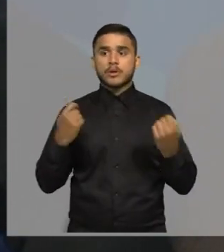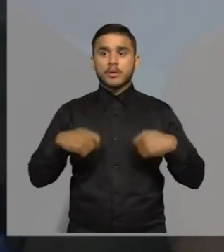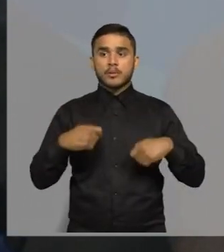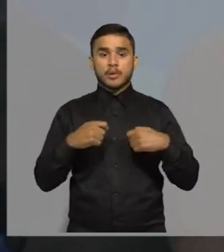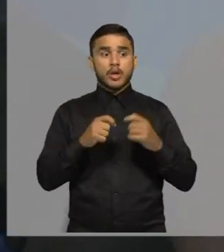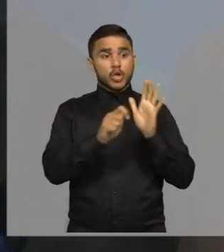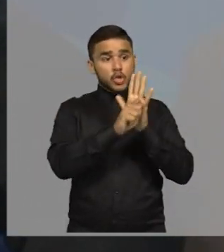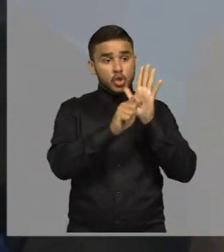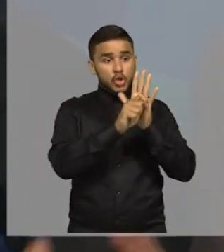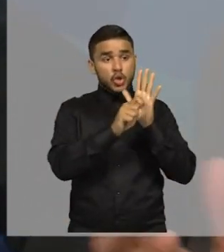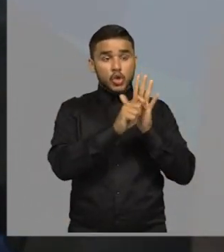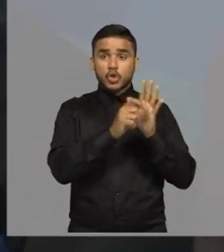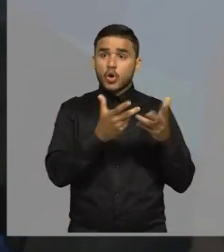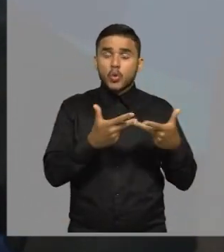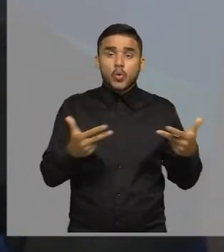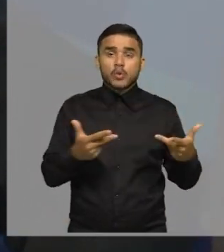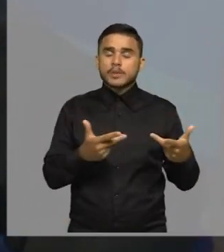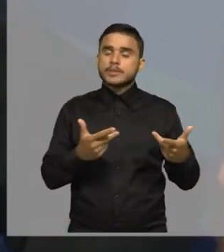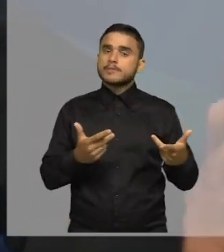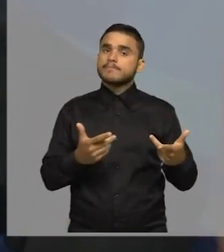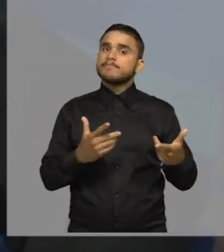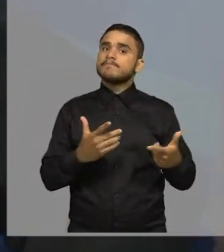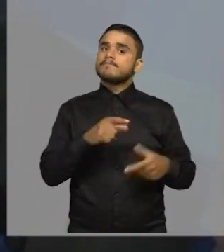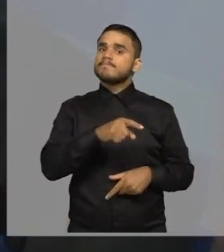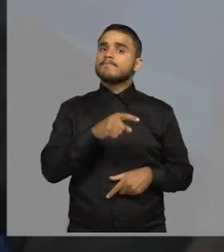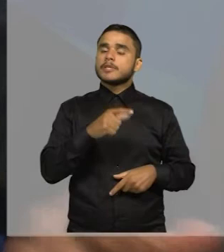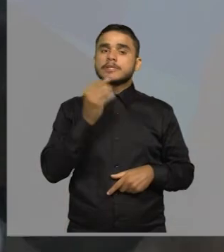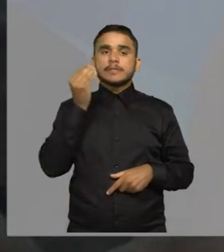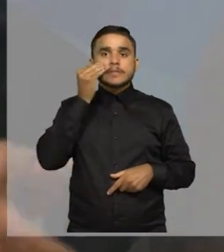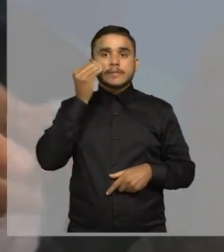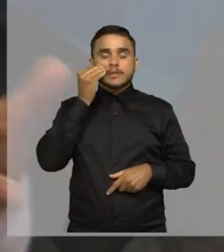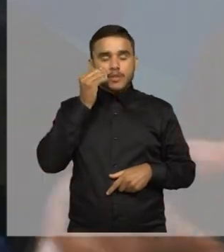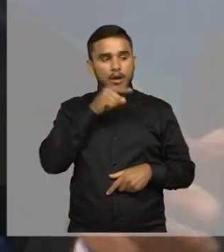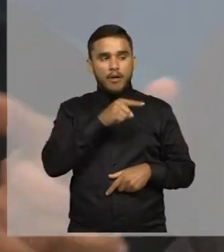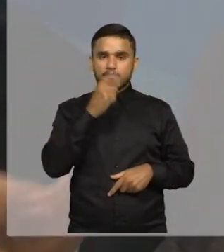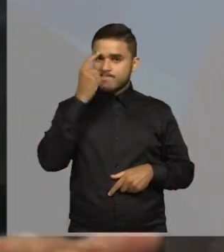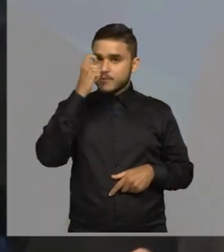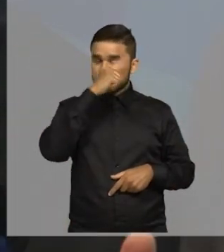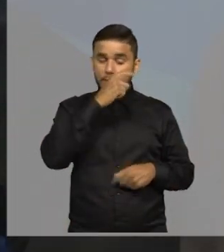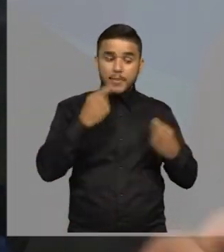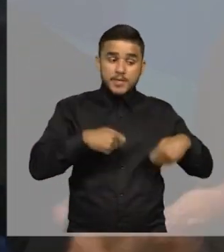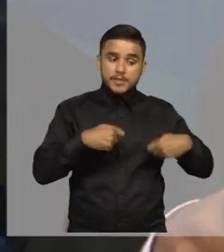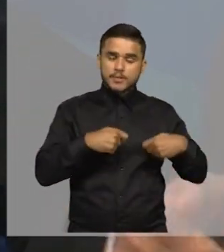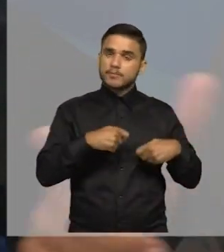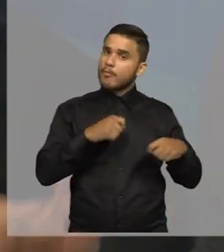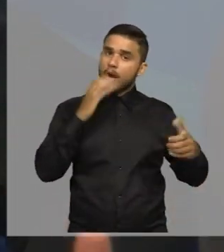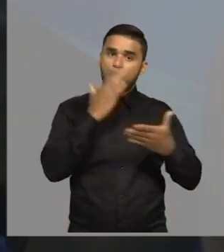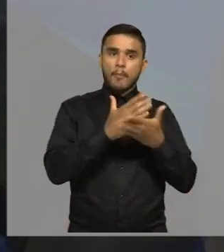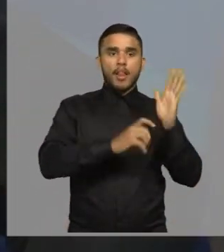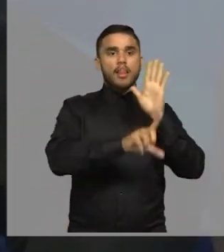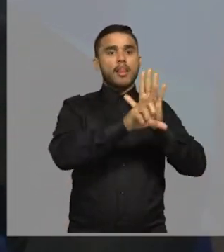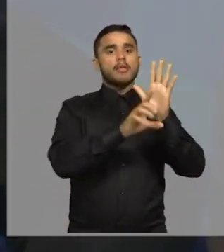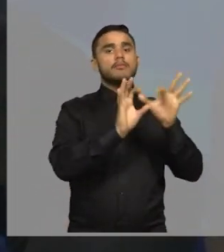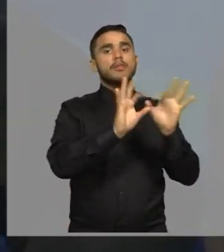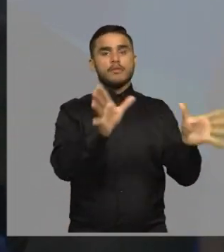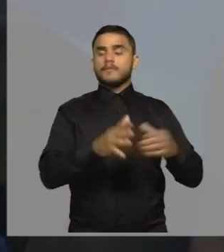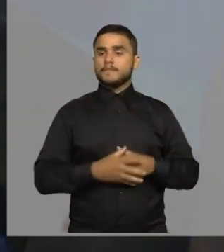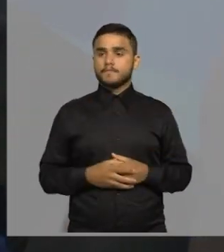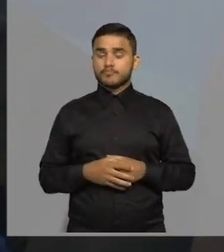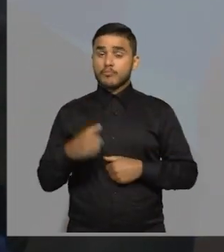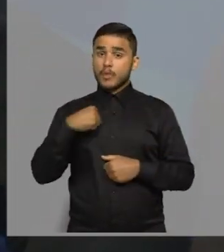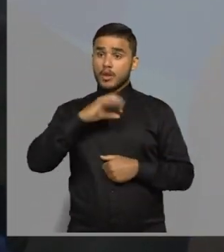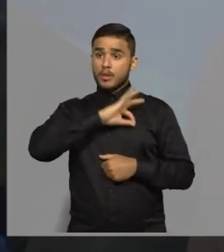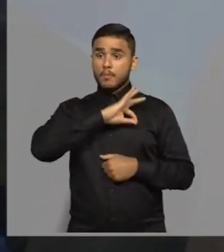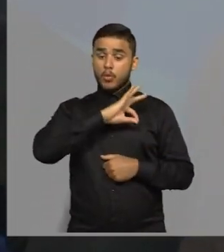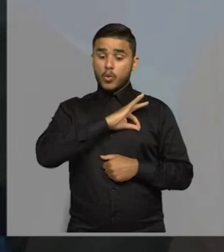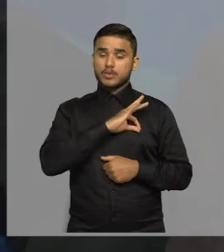conter. E eu penso que o que nós precisamos, muito mais do que policial na fronteira ou policial nas ruas, é uma